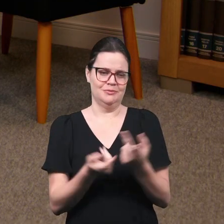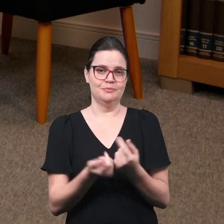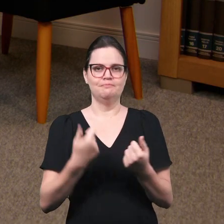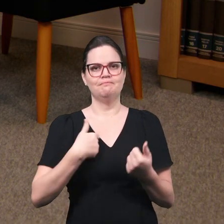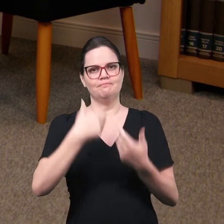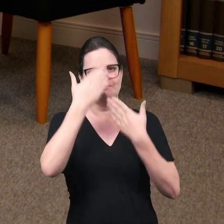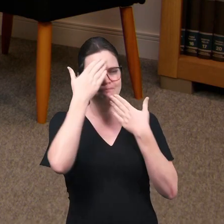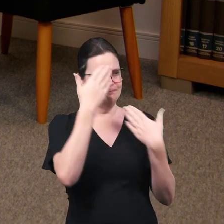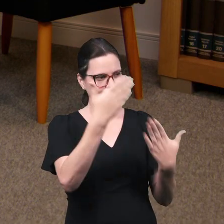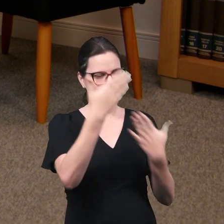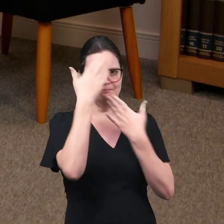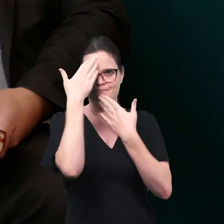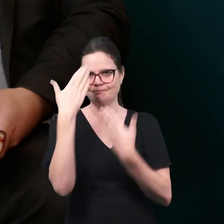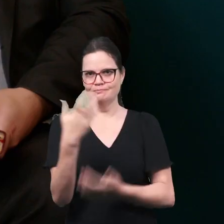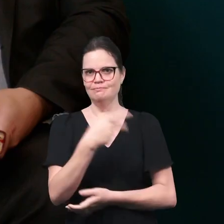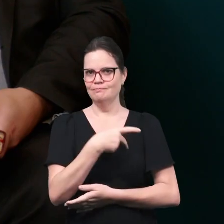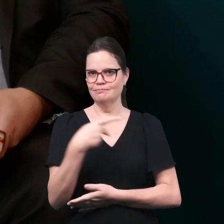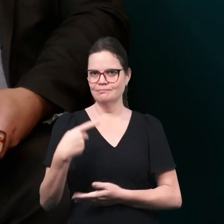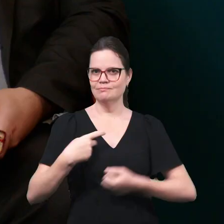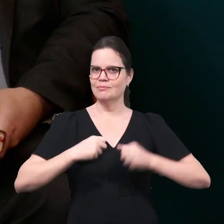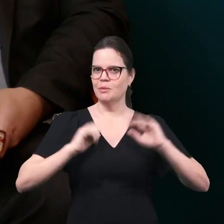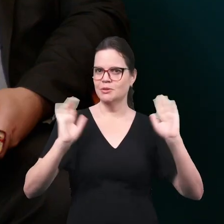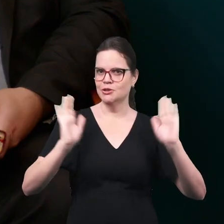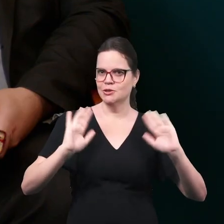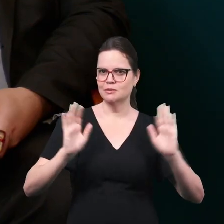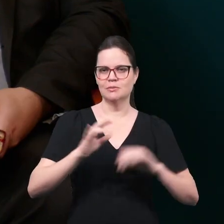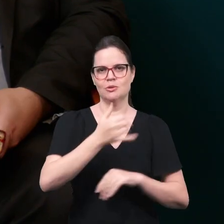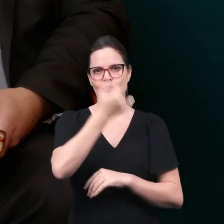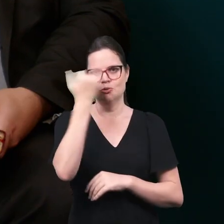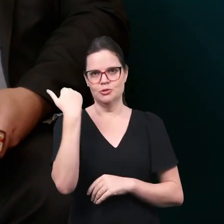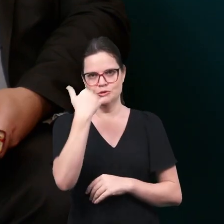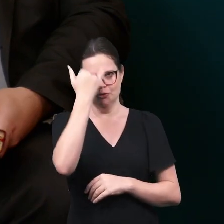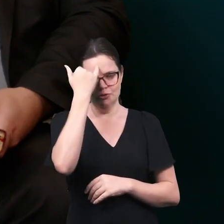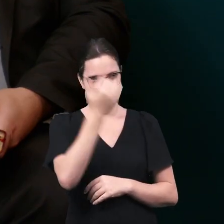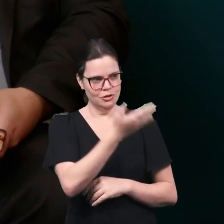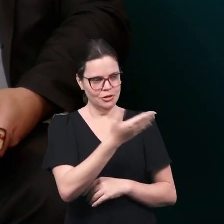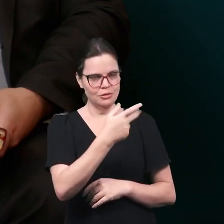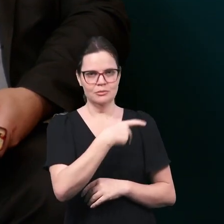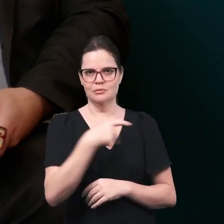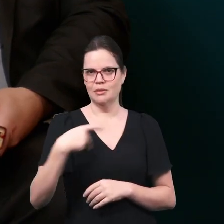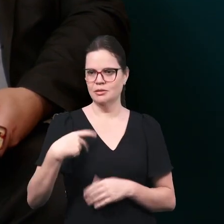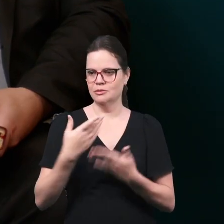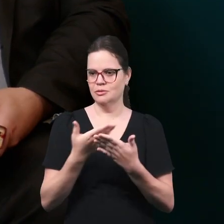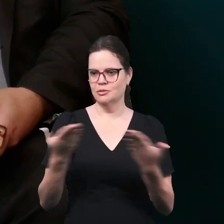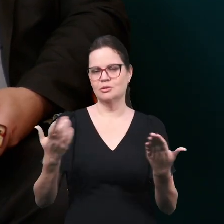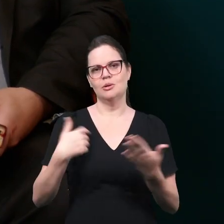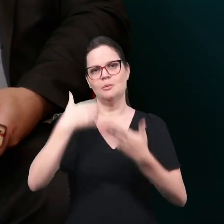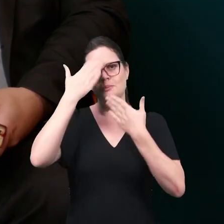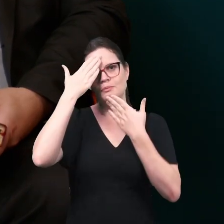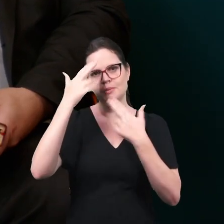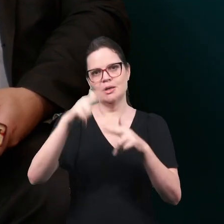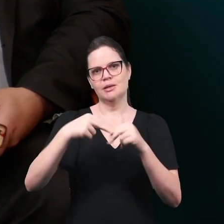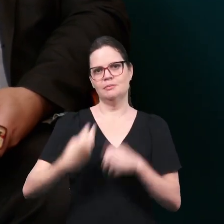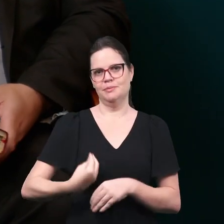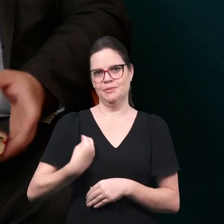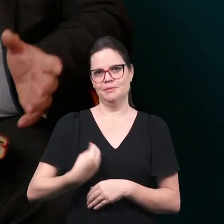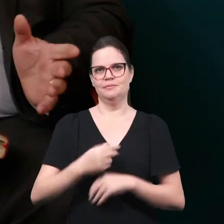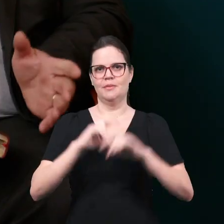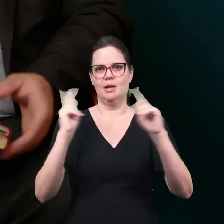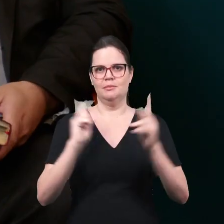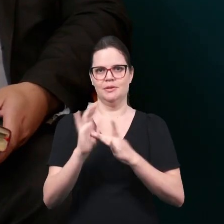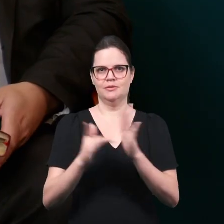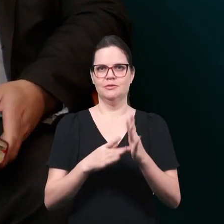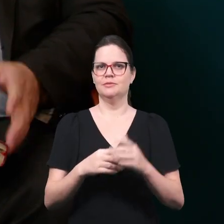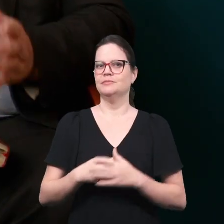e agradecer a presença dos pastores, ungido Josimar, pastor Fernando, muito obrigado pela presença, a paz do Senhor. Paz do Senhor,